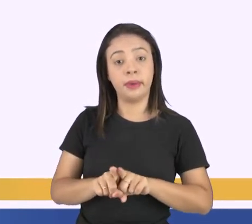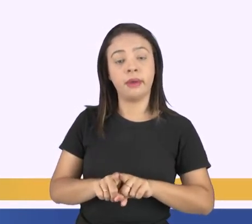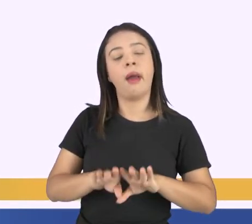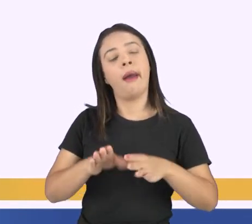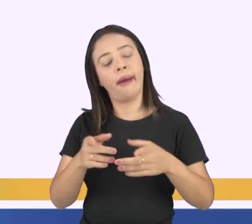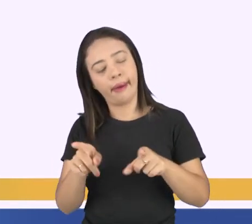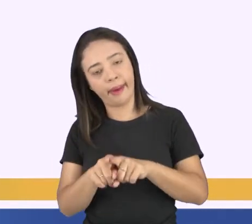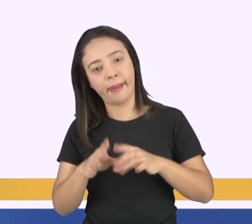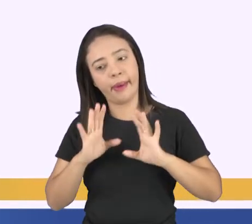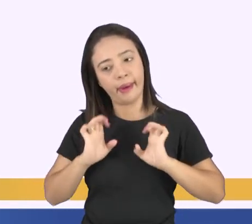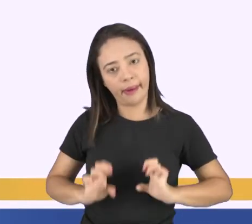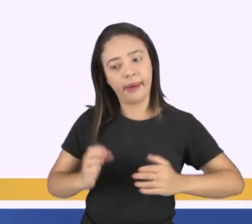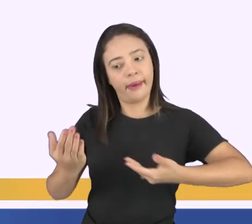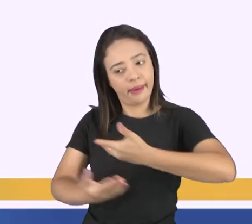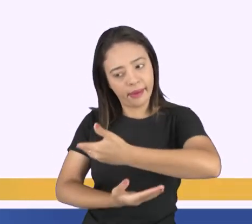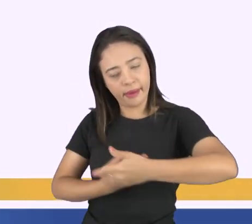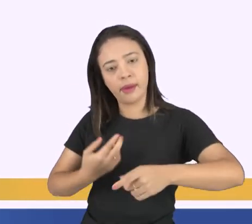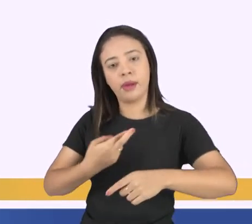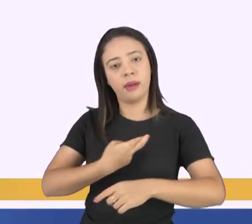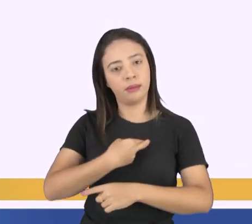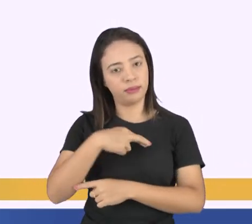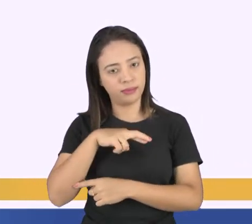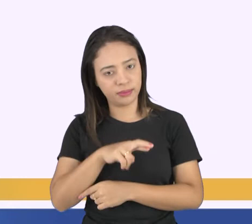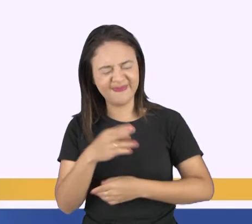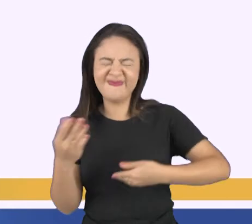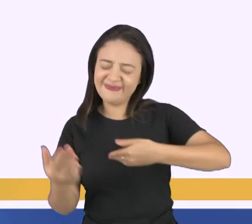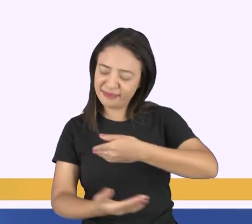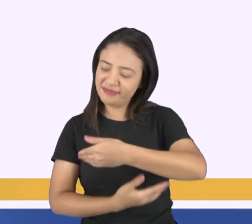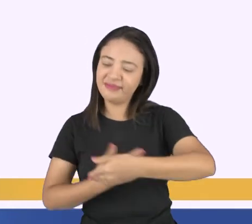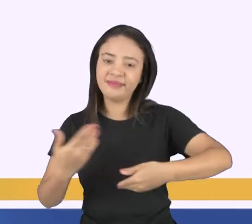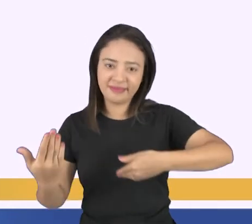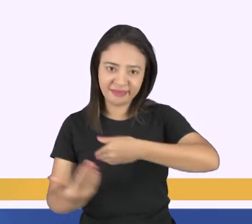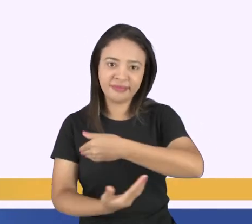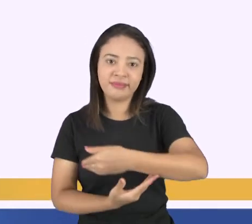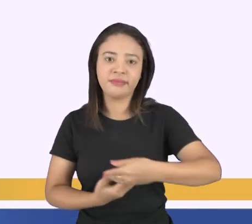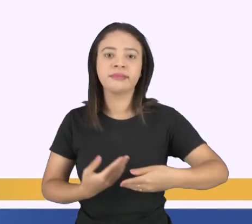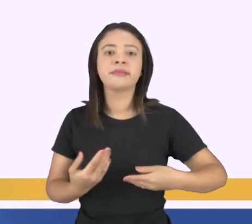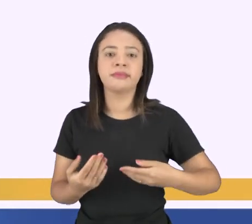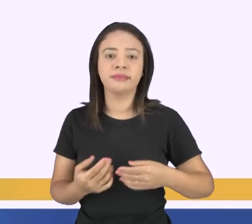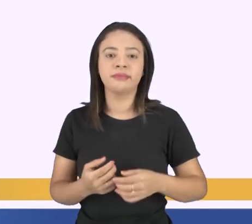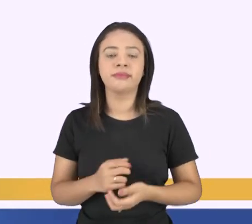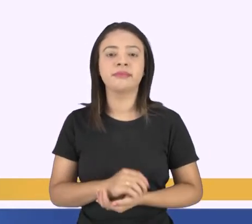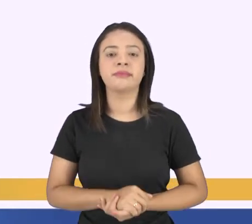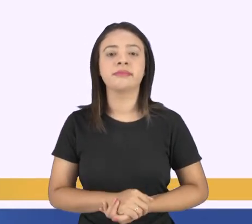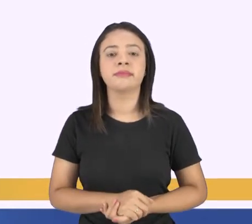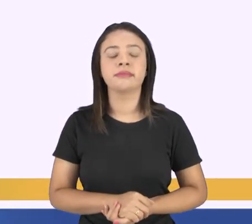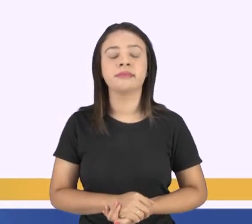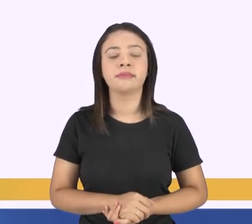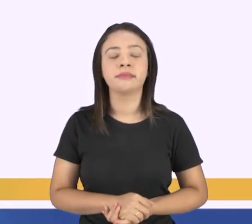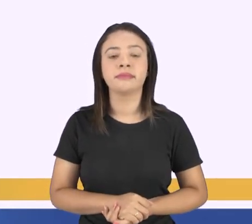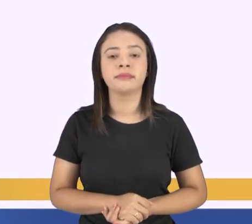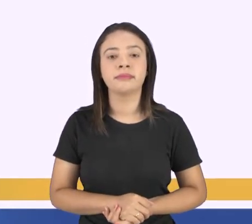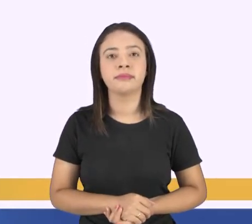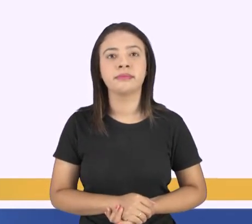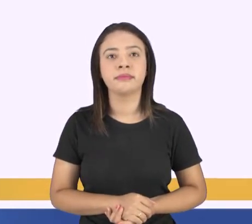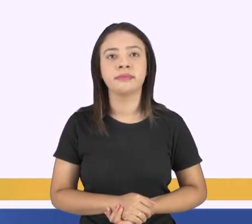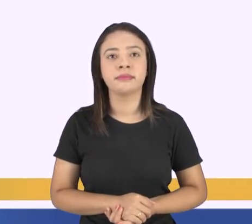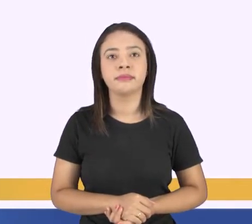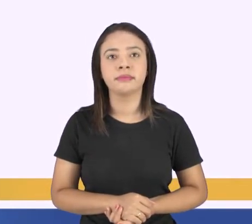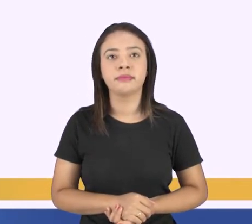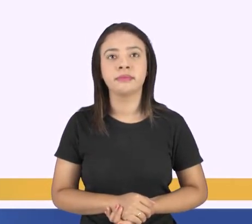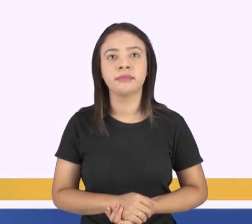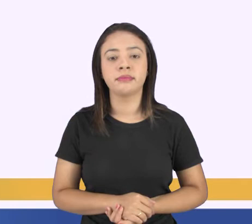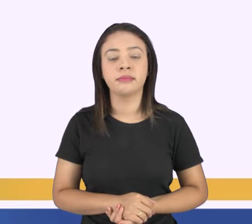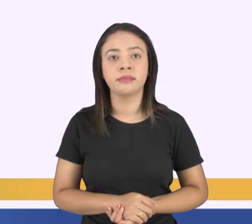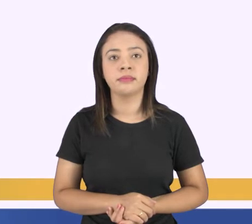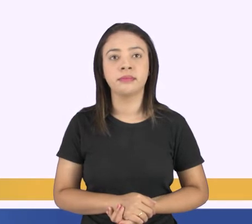há aquela simbiose da ética com a religião, aí todo mundo tá tudo bem, tá, dá para andar, tranquilo, tá? Questão